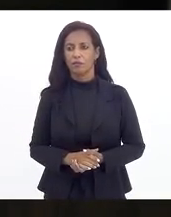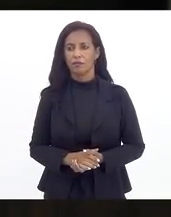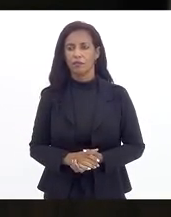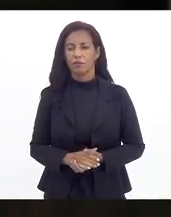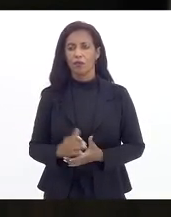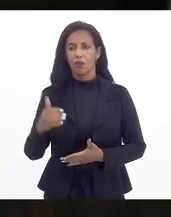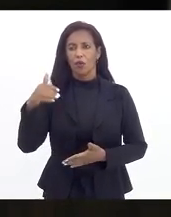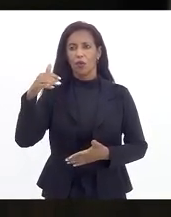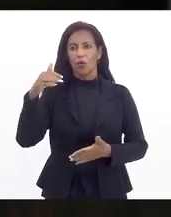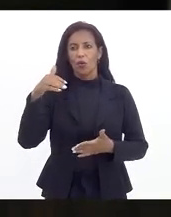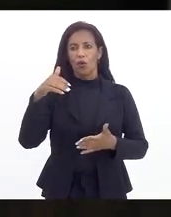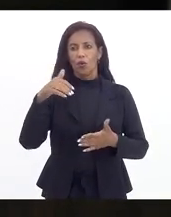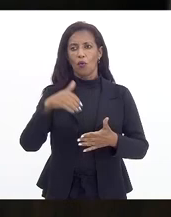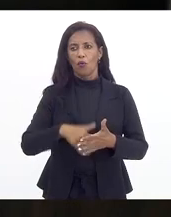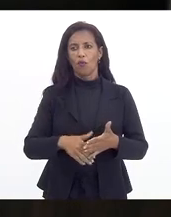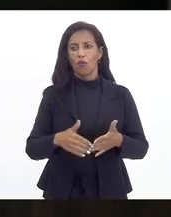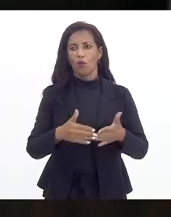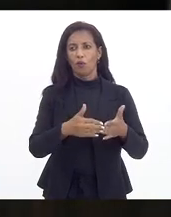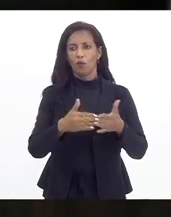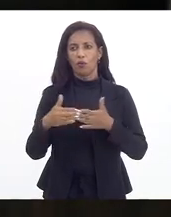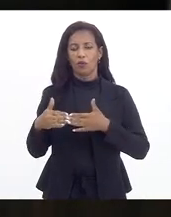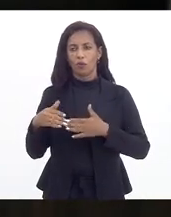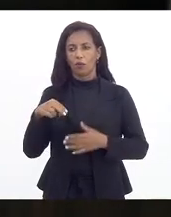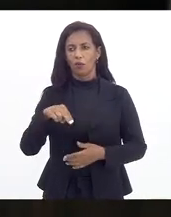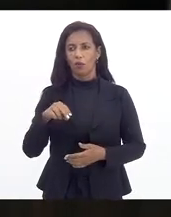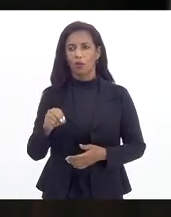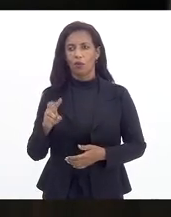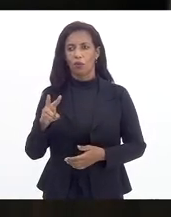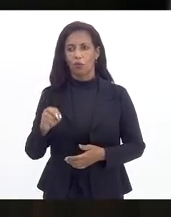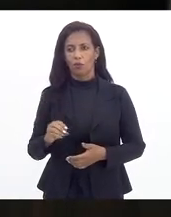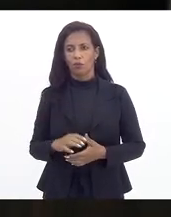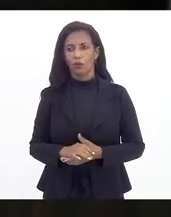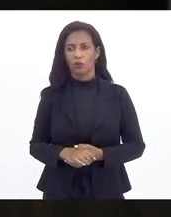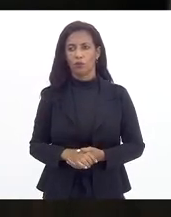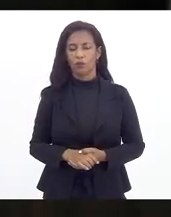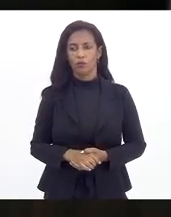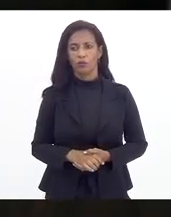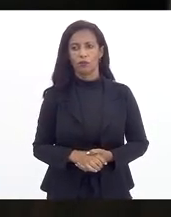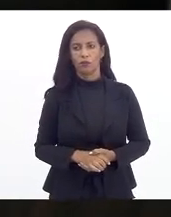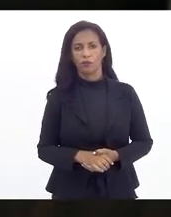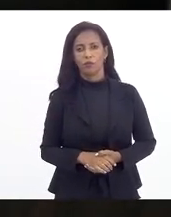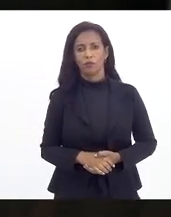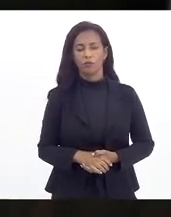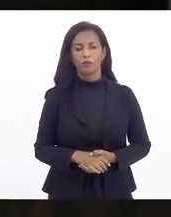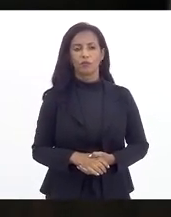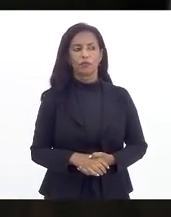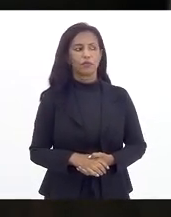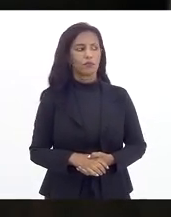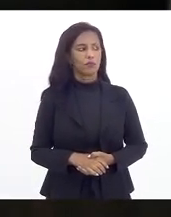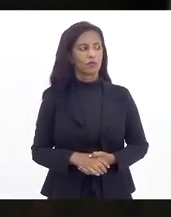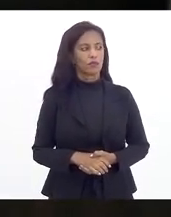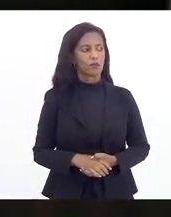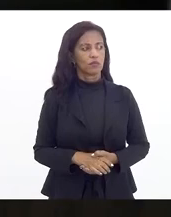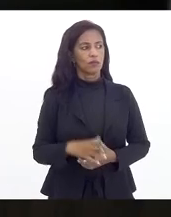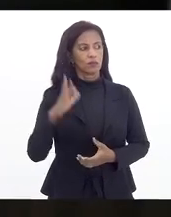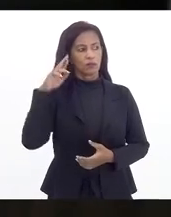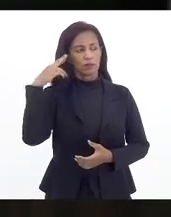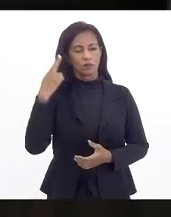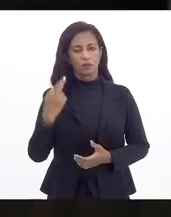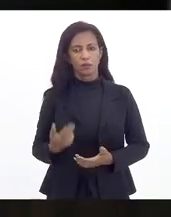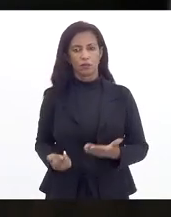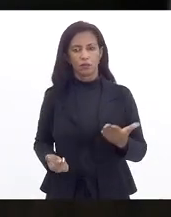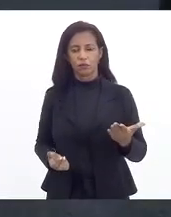com voto pela abstenção do novo. Questão de ordem, senhor presidente. Sim, deputada